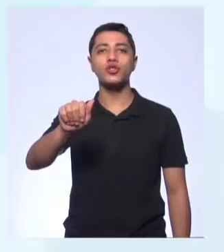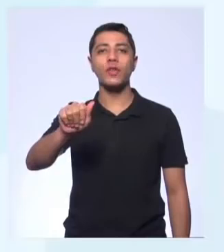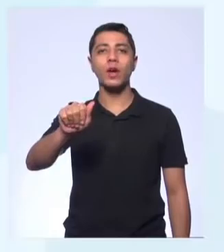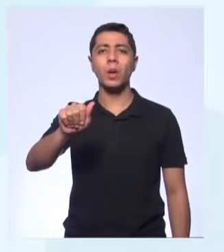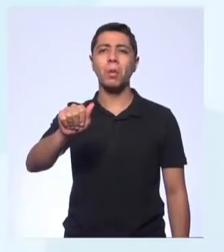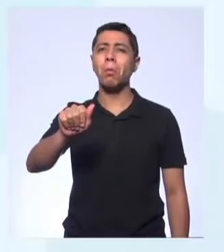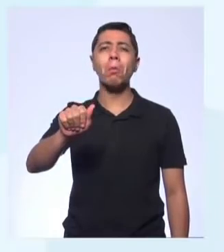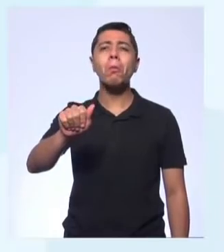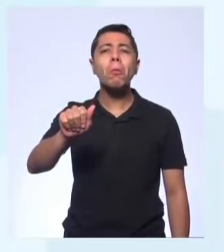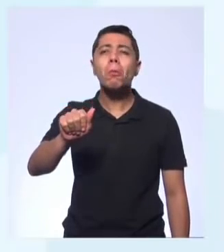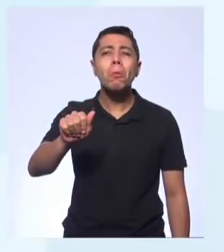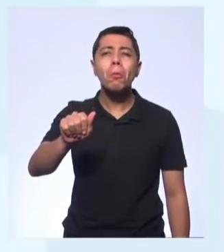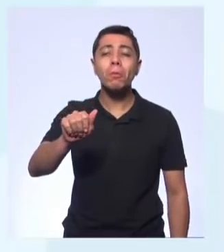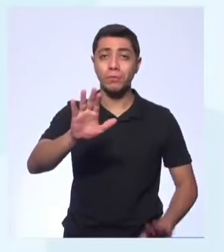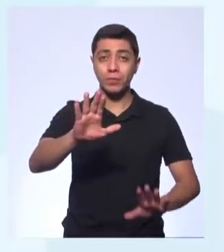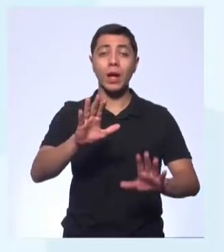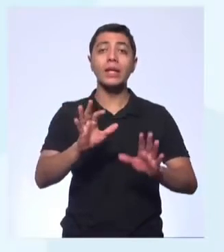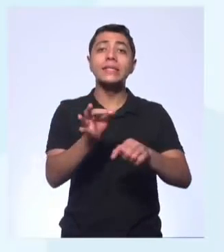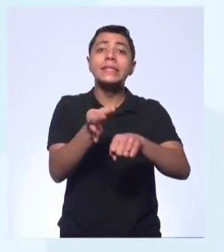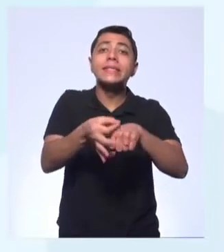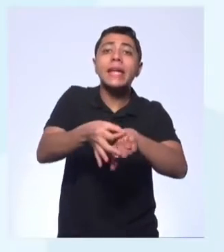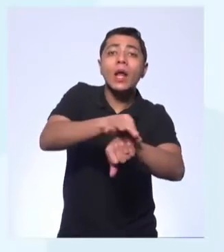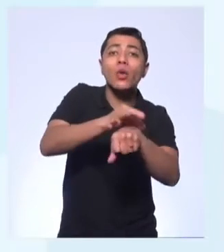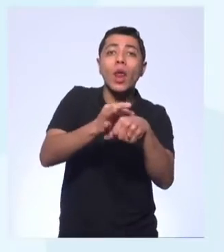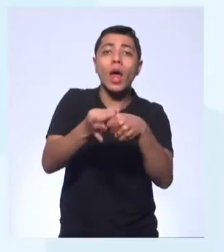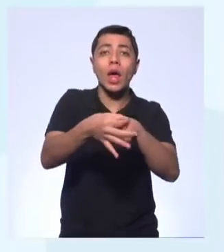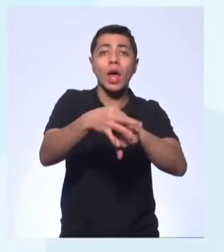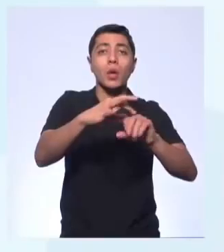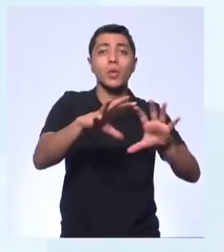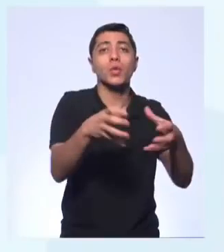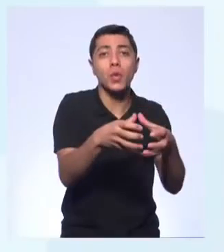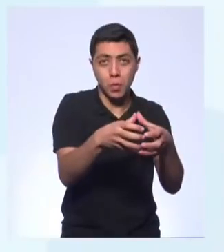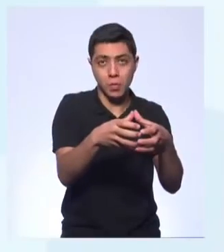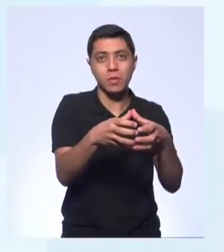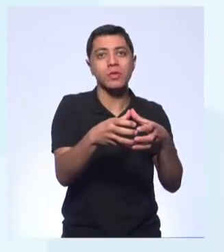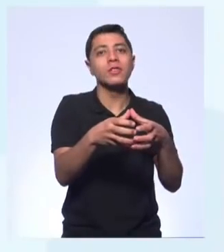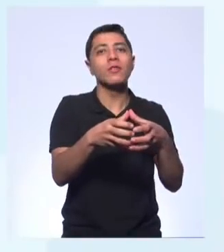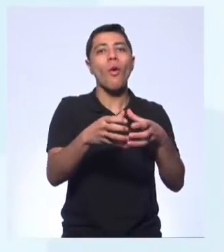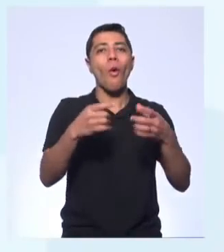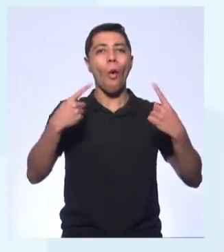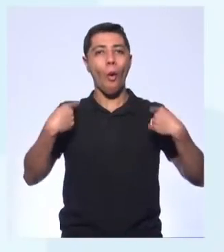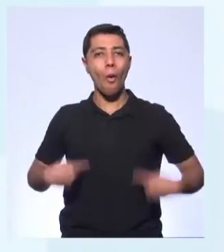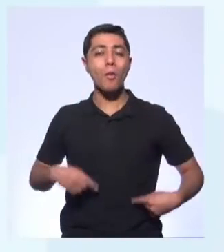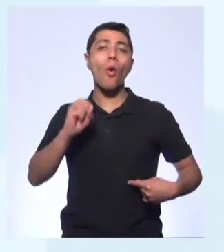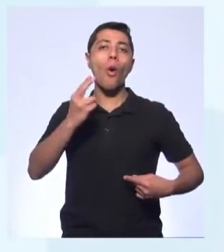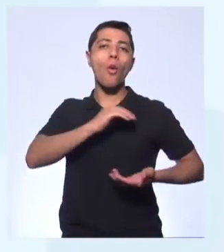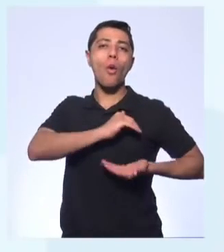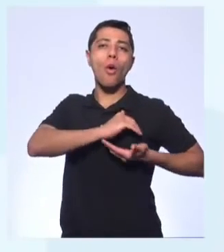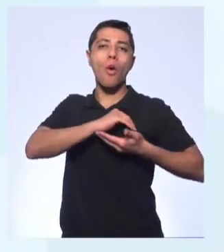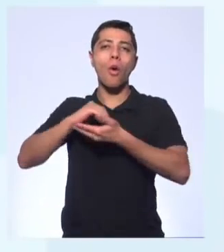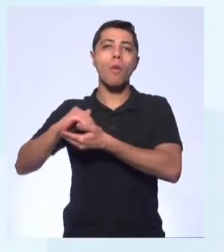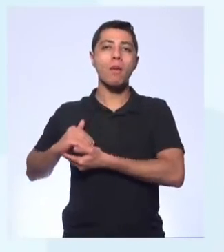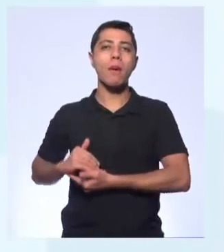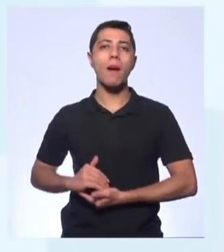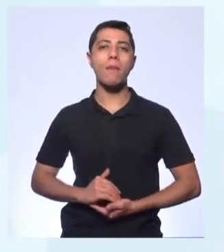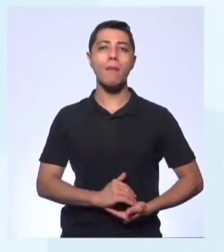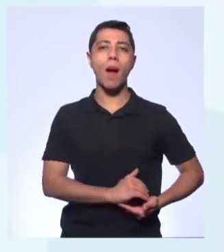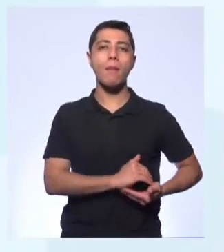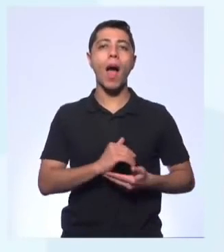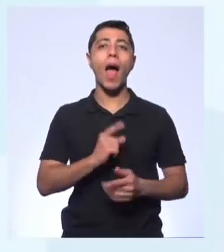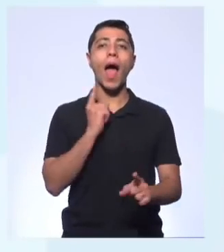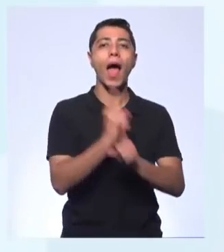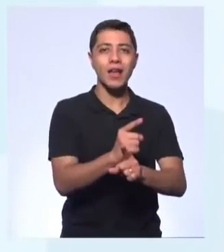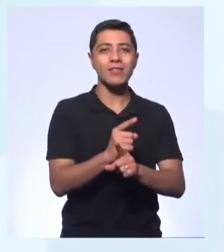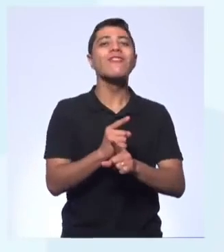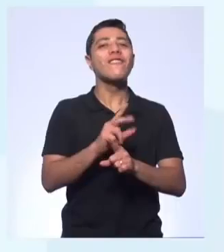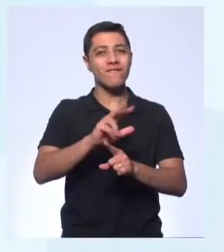um funcionamento de um determinado tecido, de um determinado órgão, né, ou de sistemas